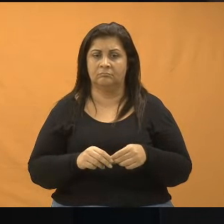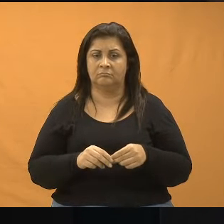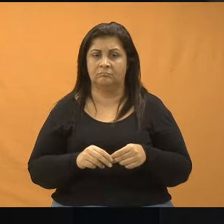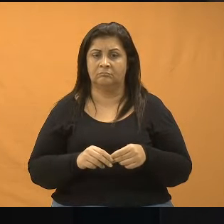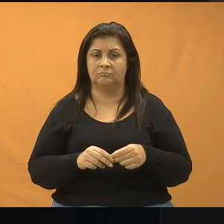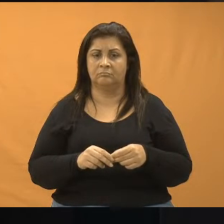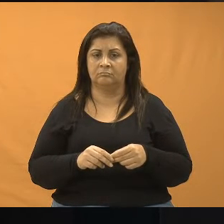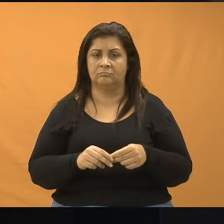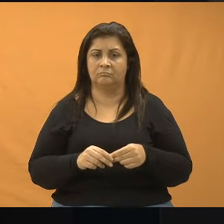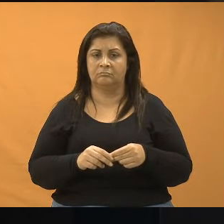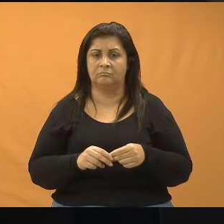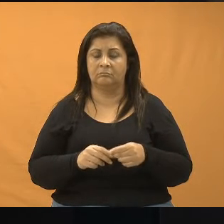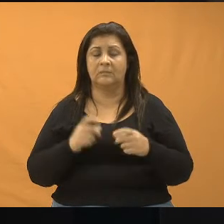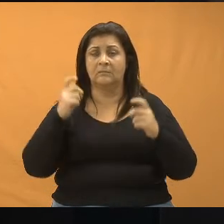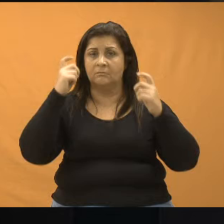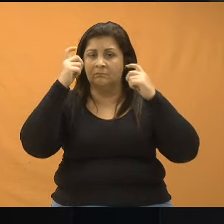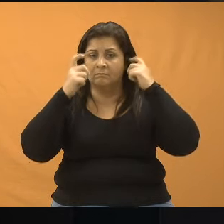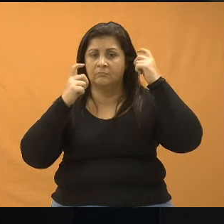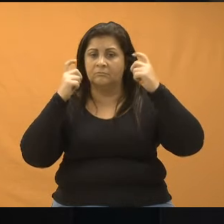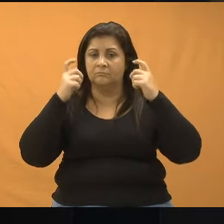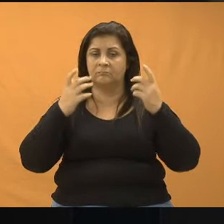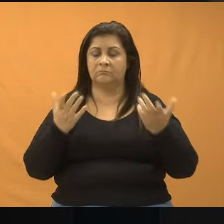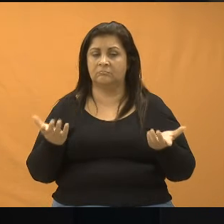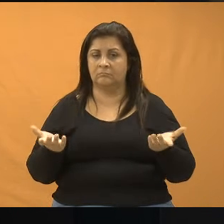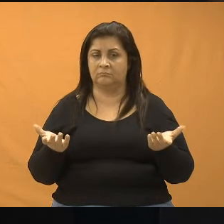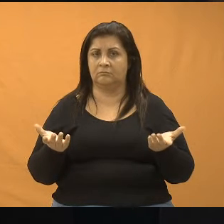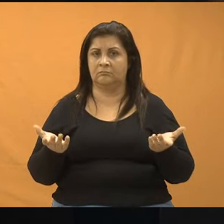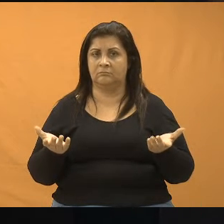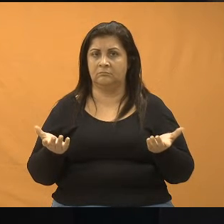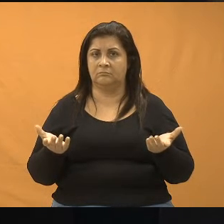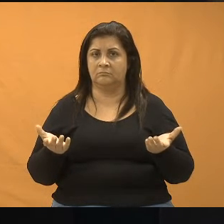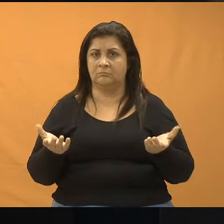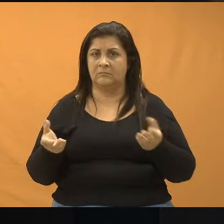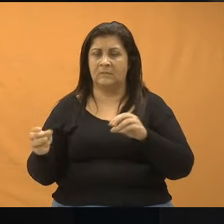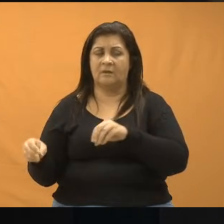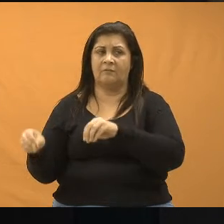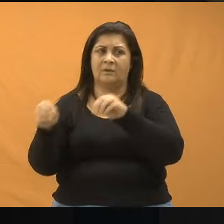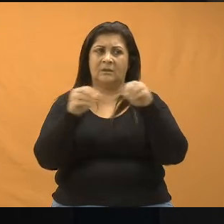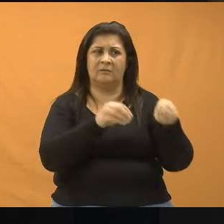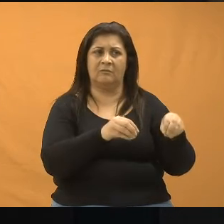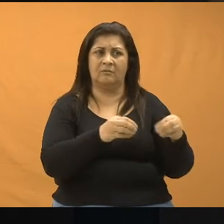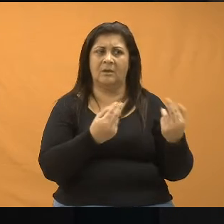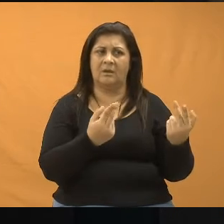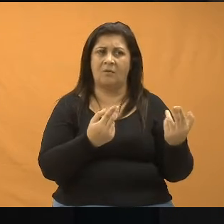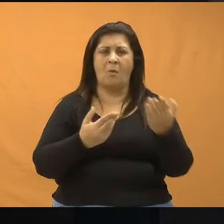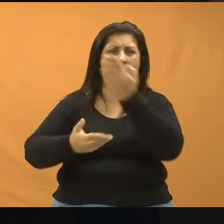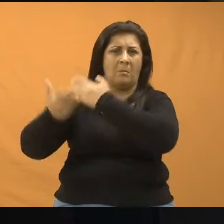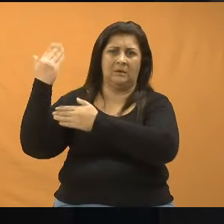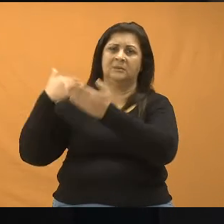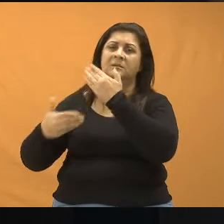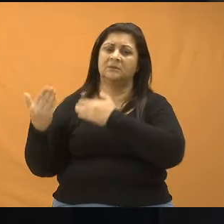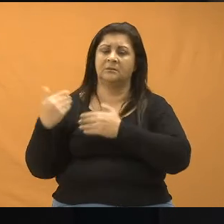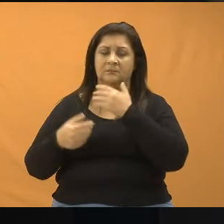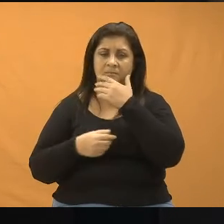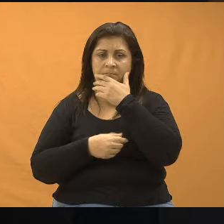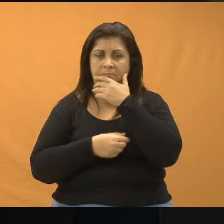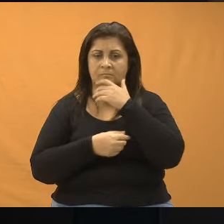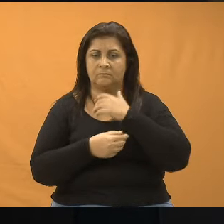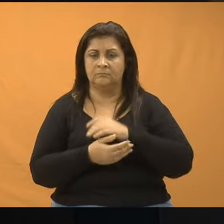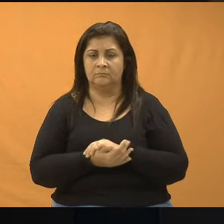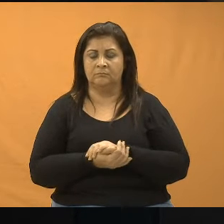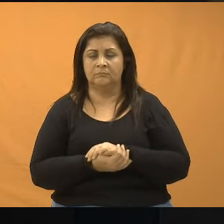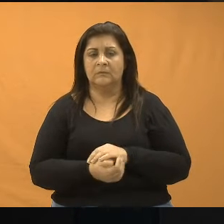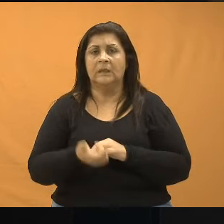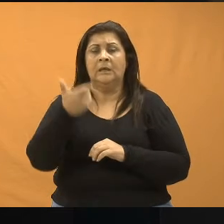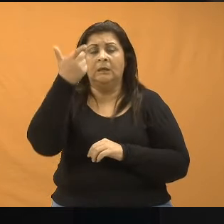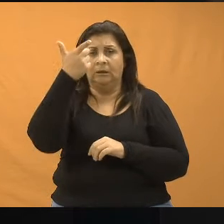Essa é uma preocupação nossa. Será que a gente não vai dar uma volta ao passado e ter que, de